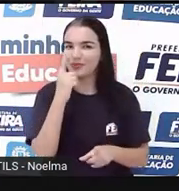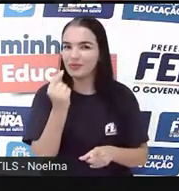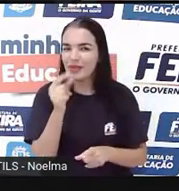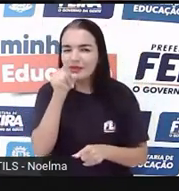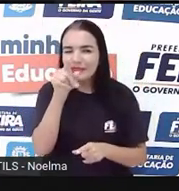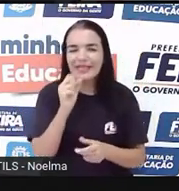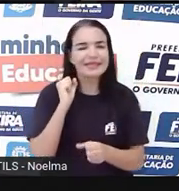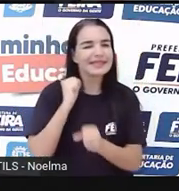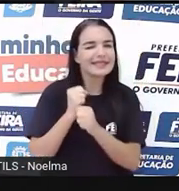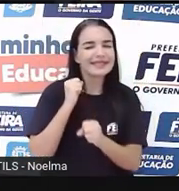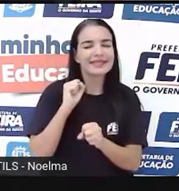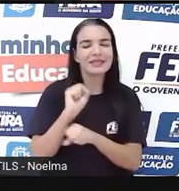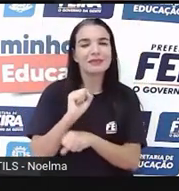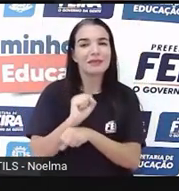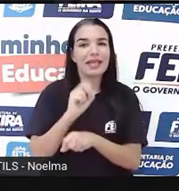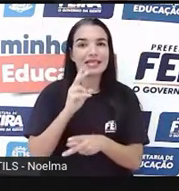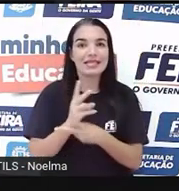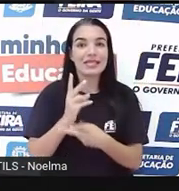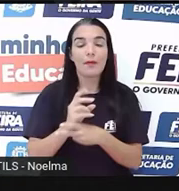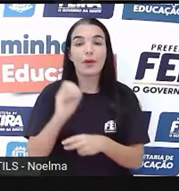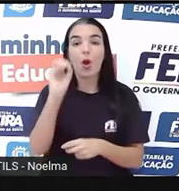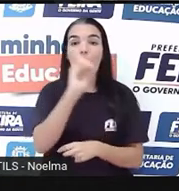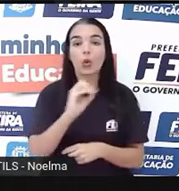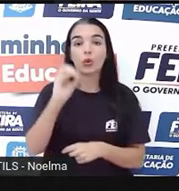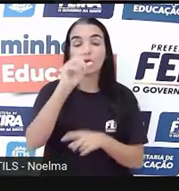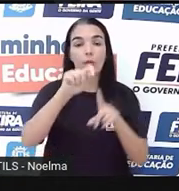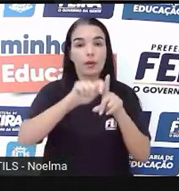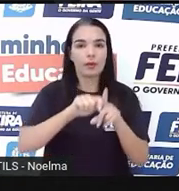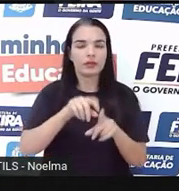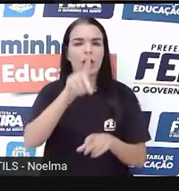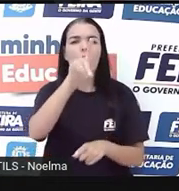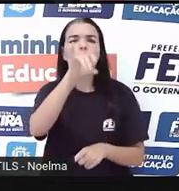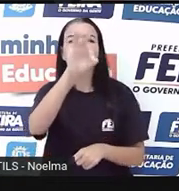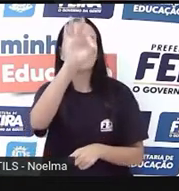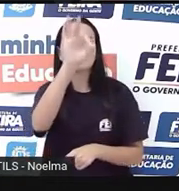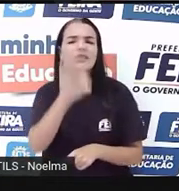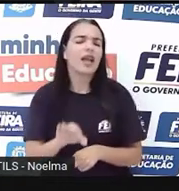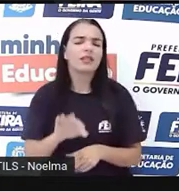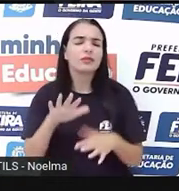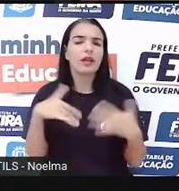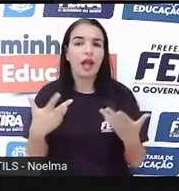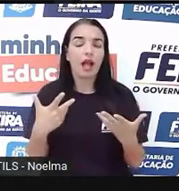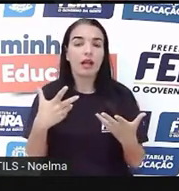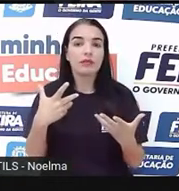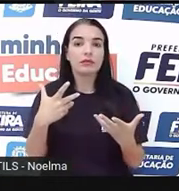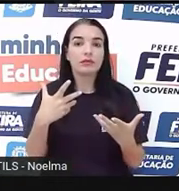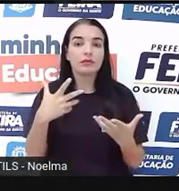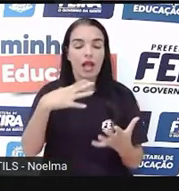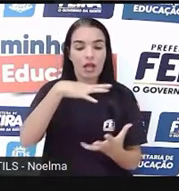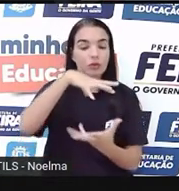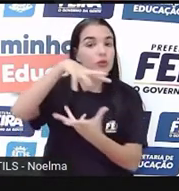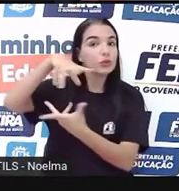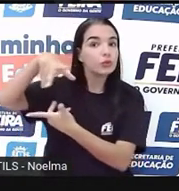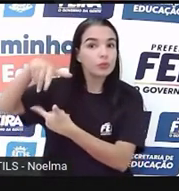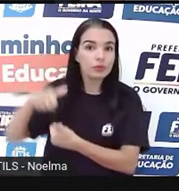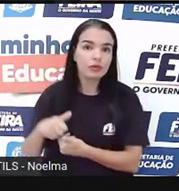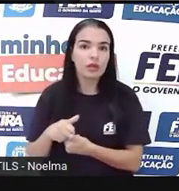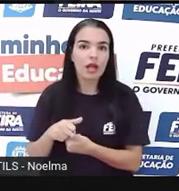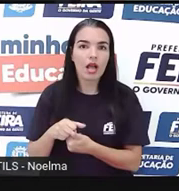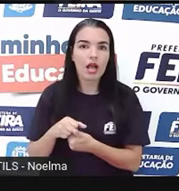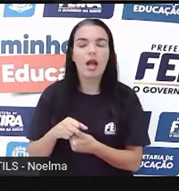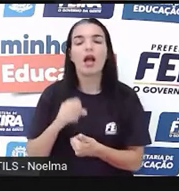em outubro? E qual é a data dessa festividade? A nível internacional,